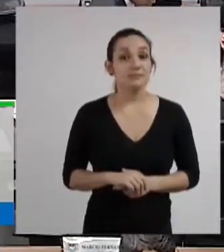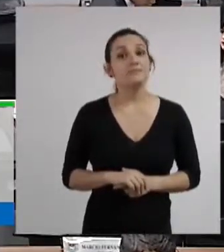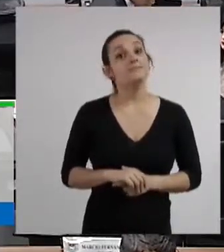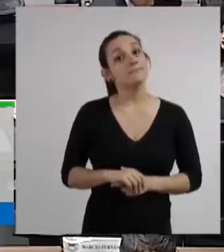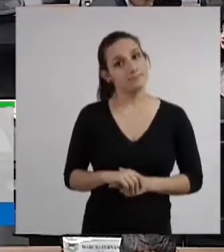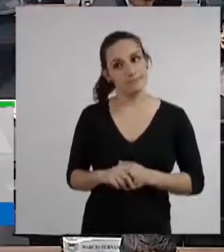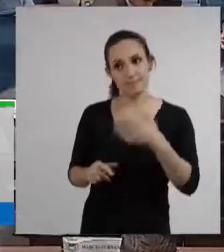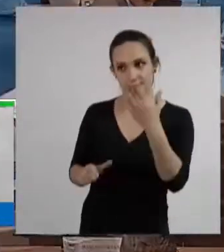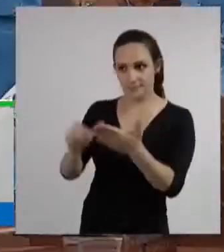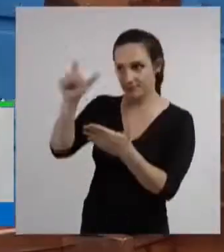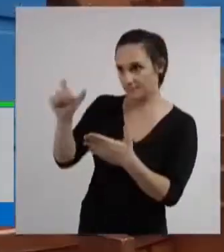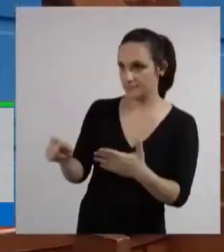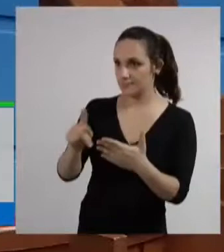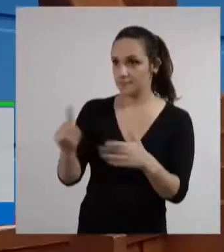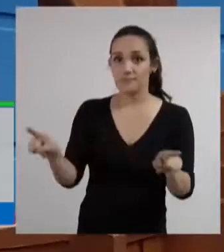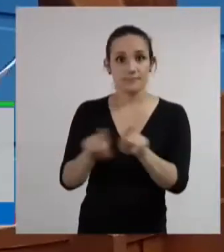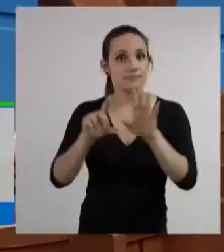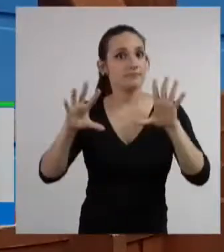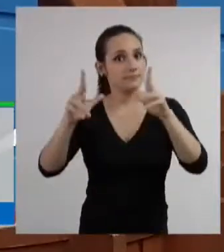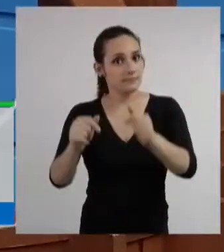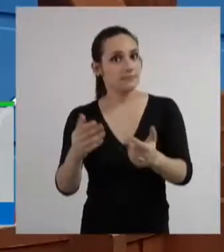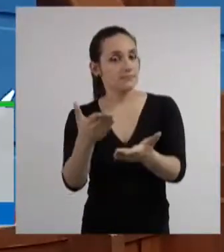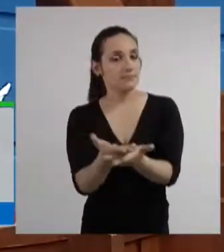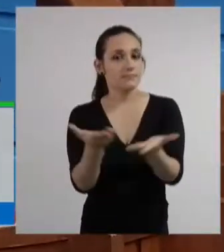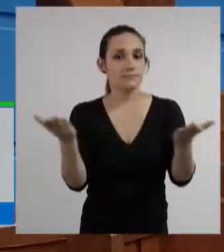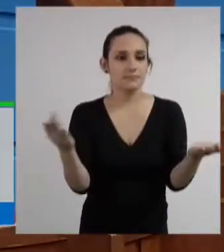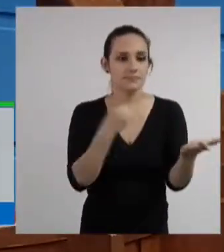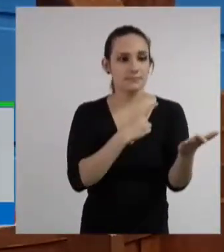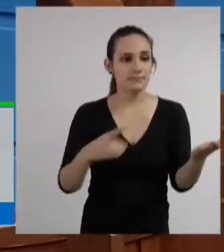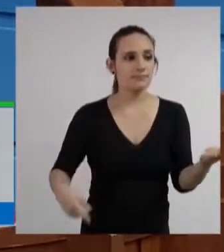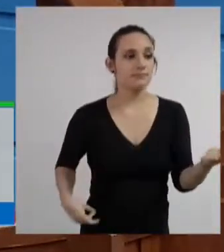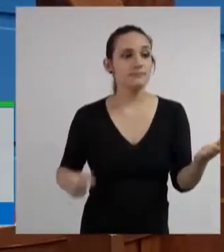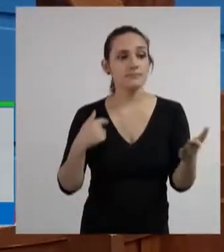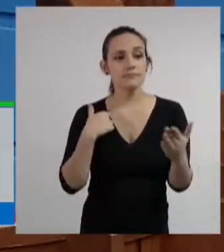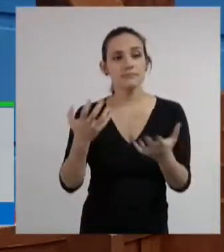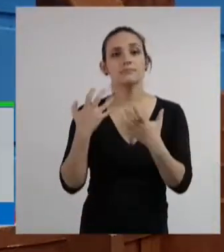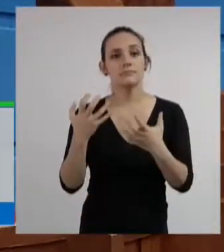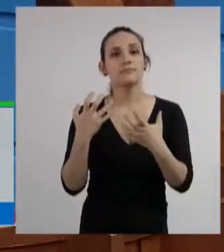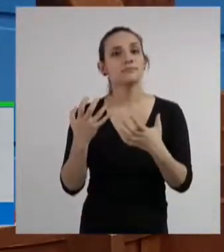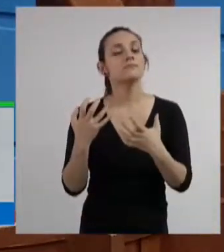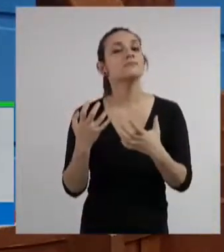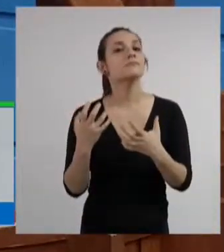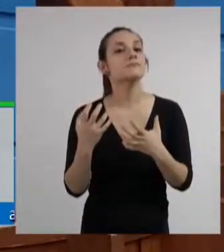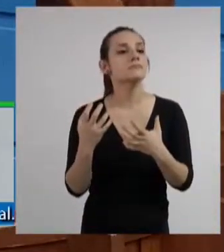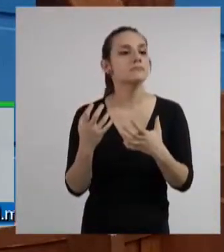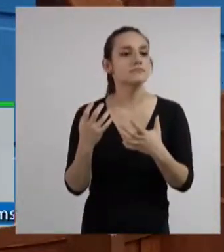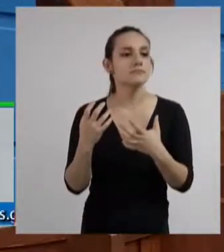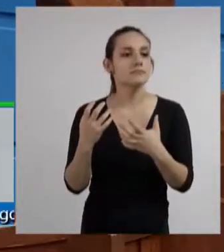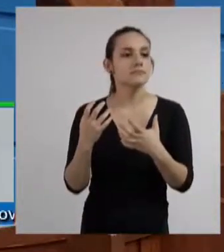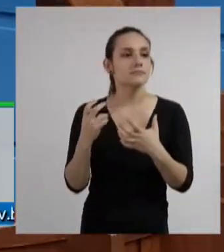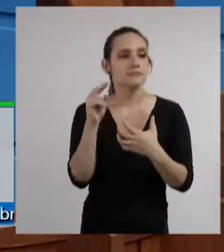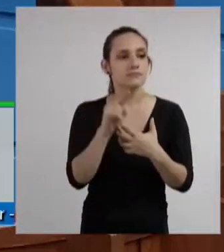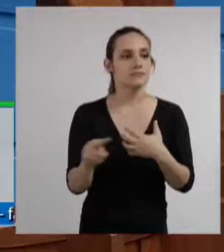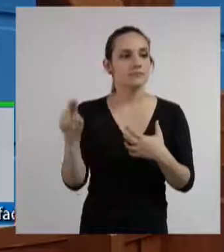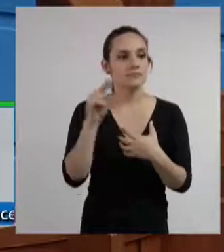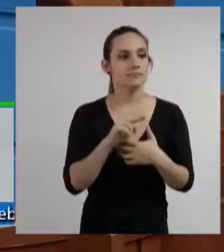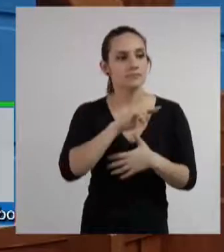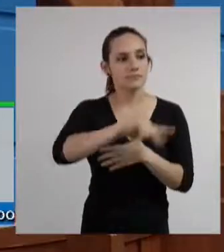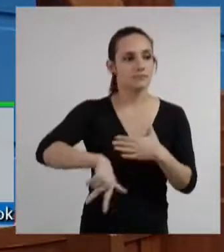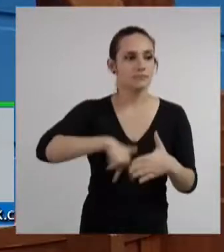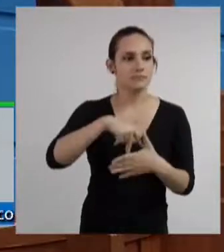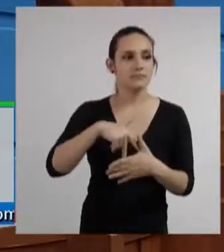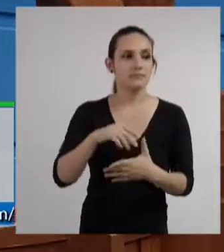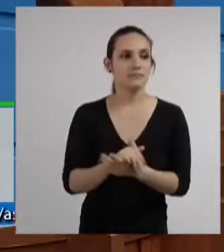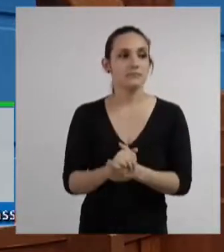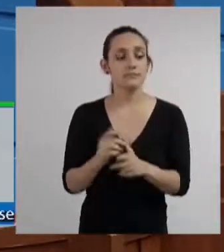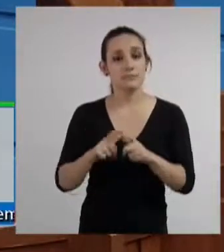Senhor presidente, senhores deputados, gostaria de utilizar aqui o tempo